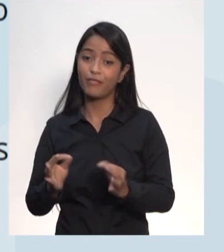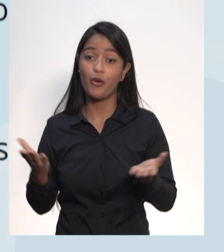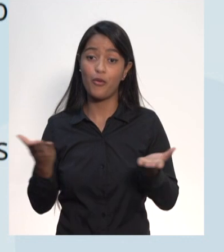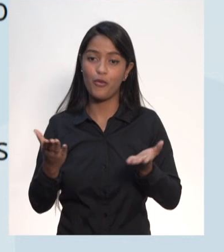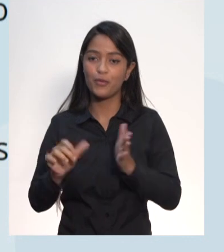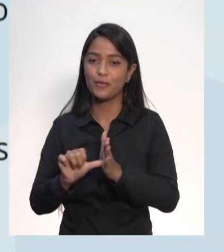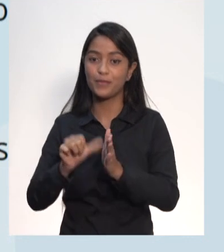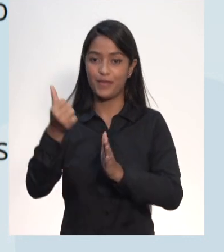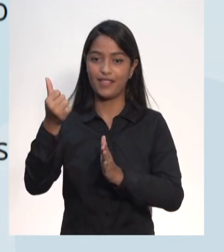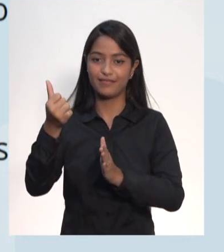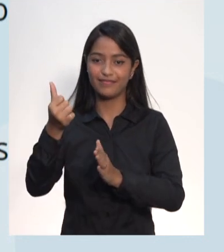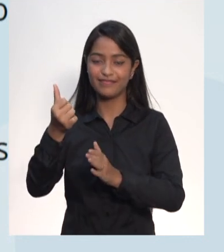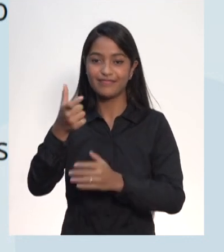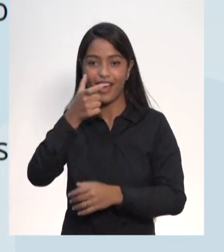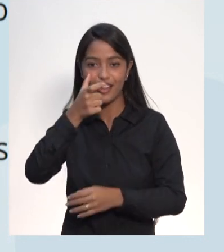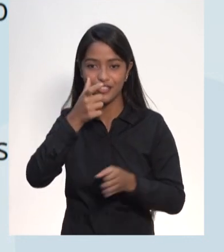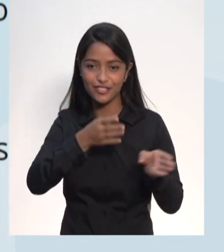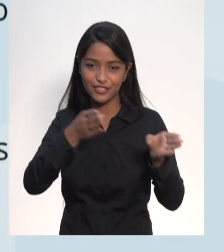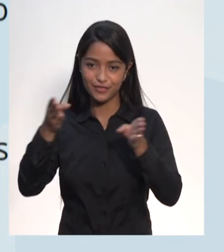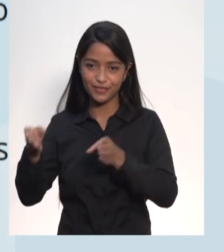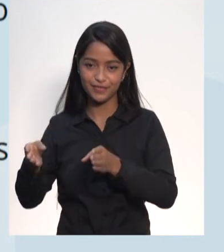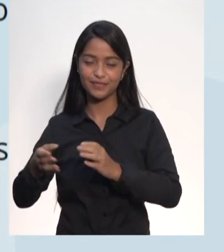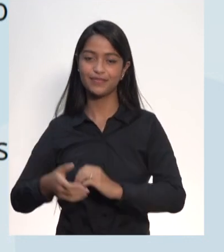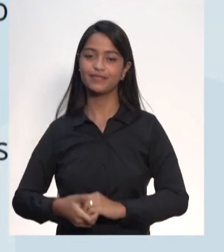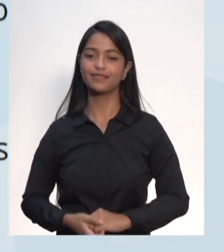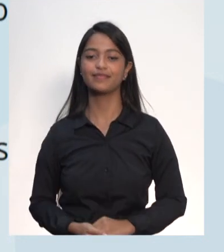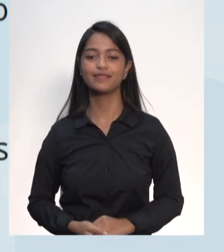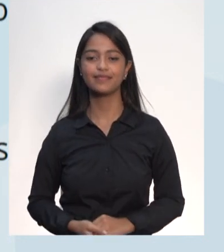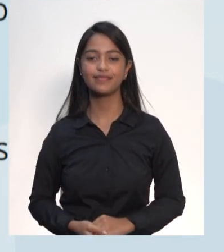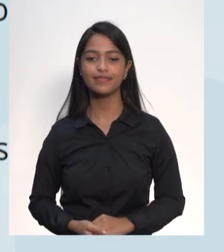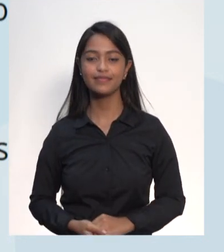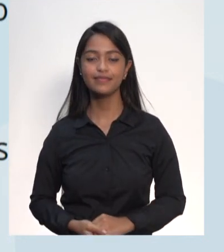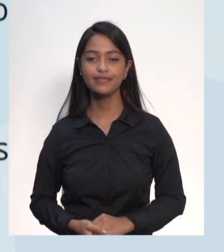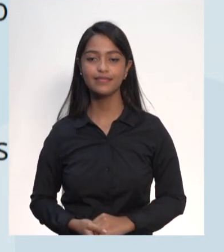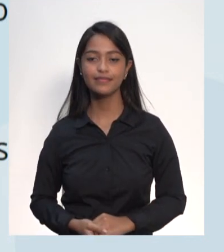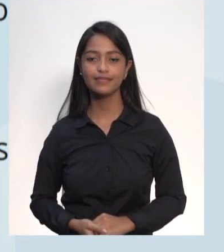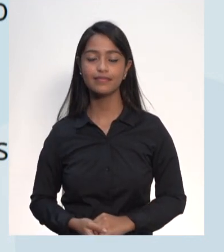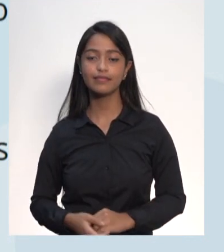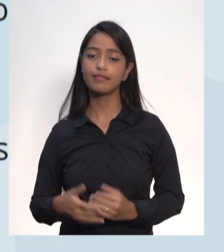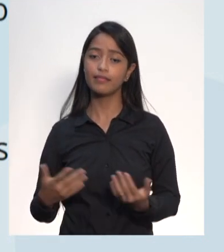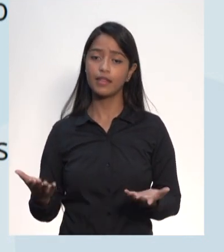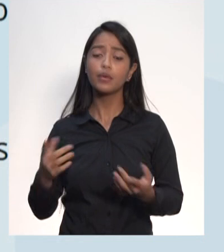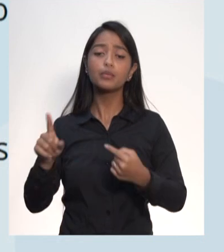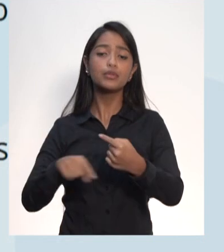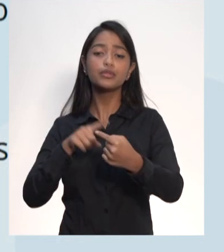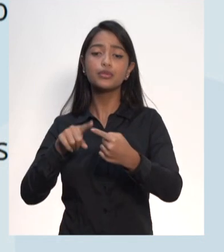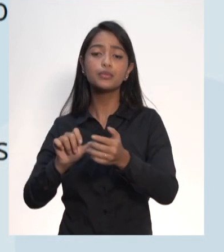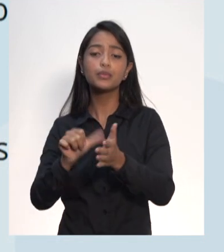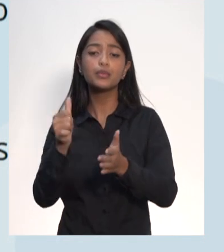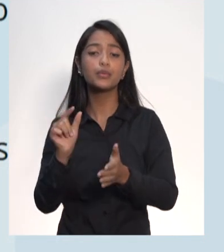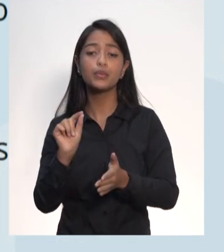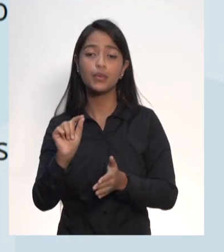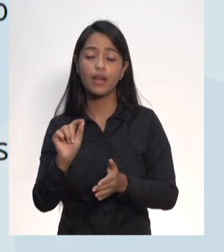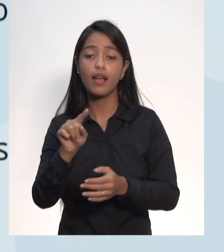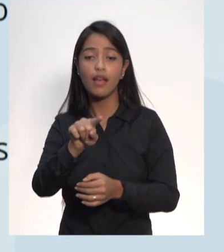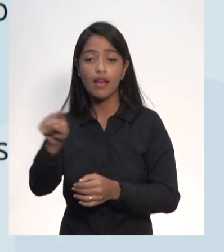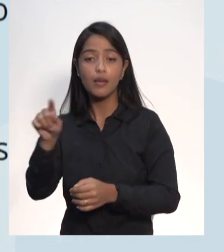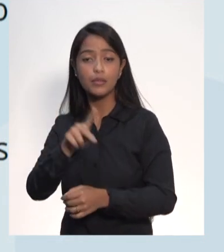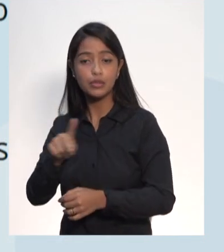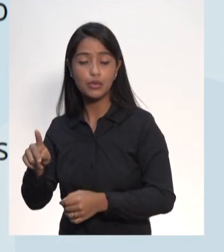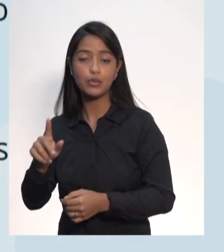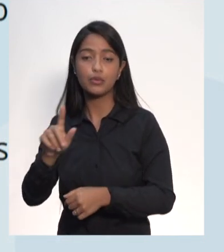primeira vez hoje, tá bom? Então, o primeiro objetivo aí, apoiar professores e gestores na discussão